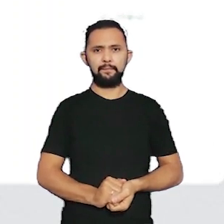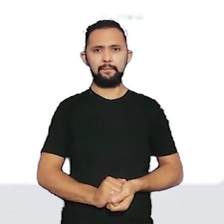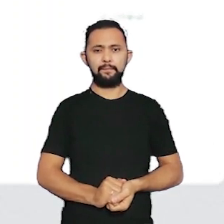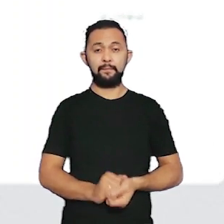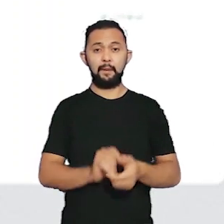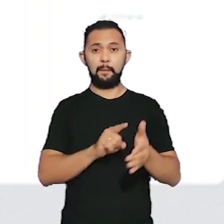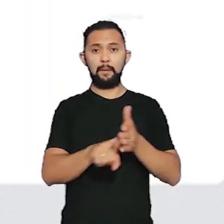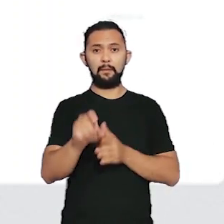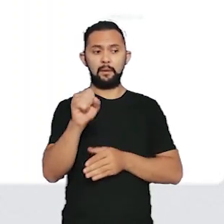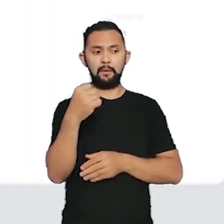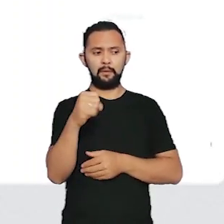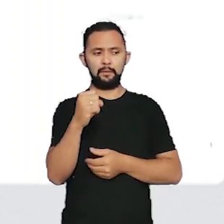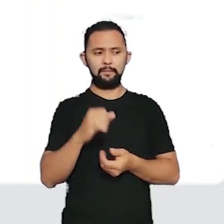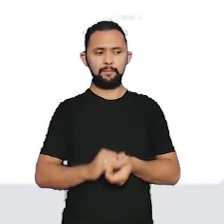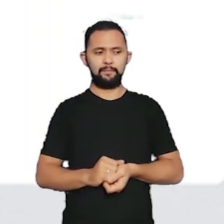Questão número 8.